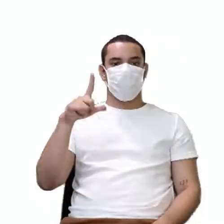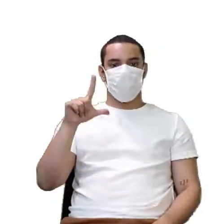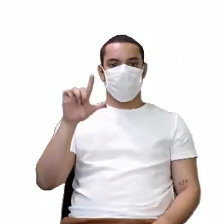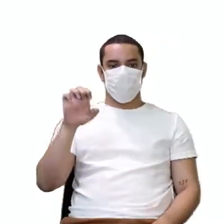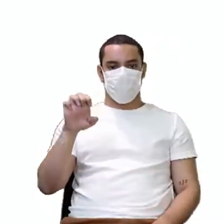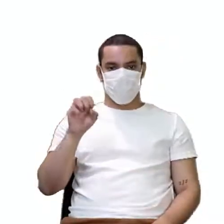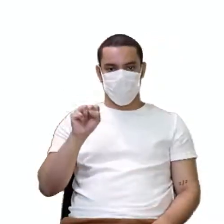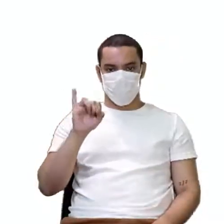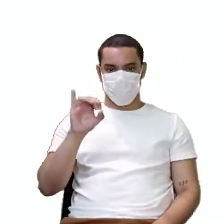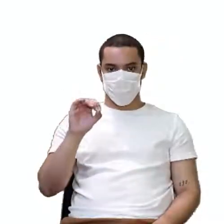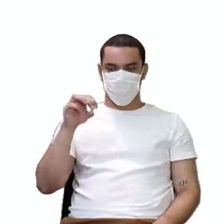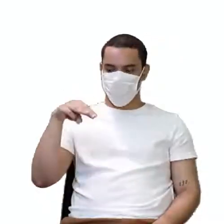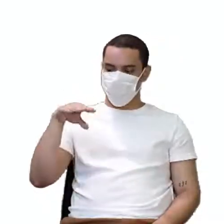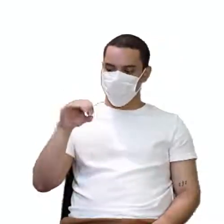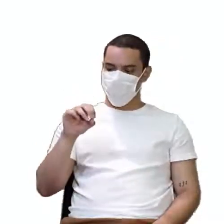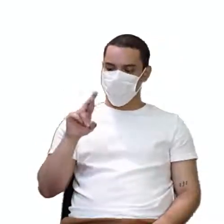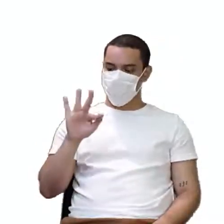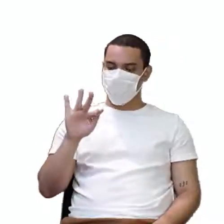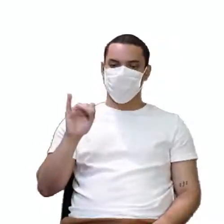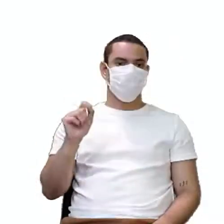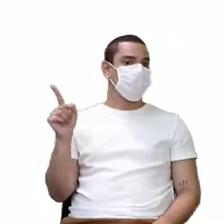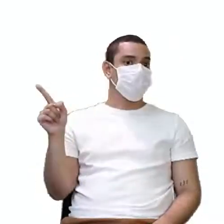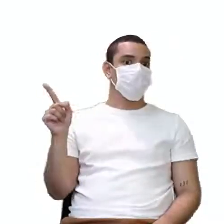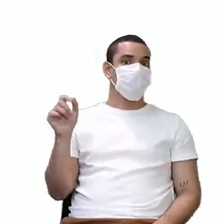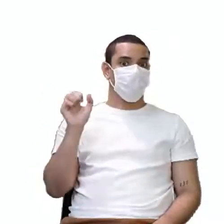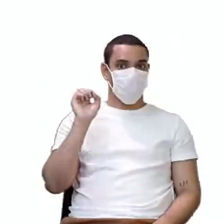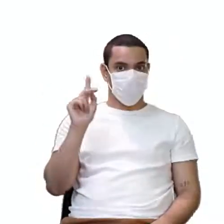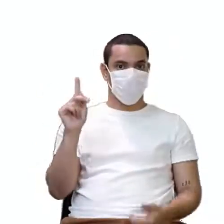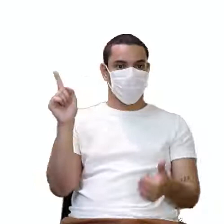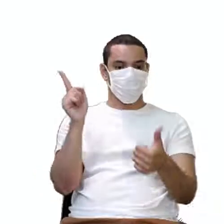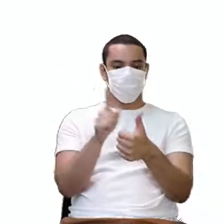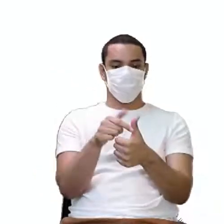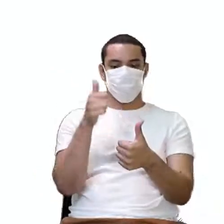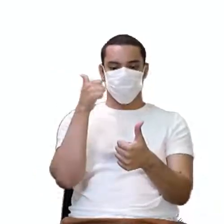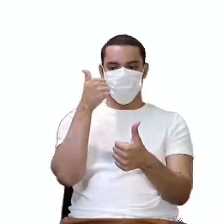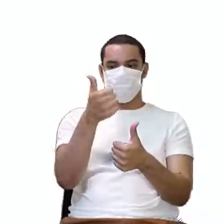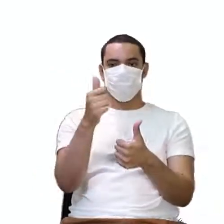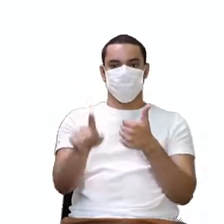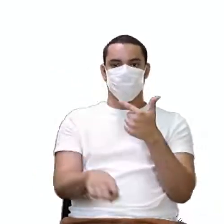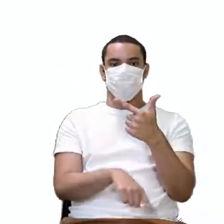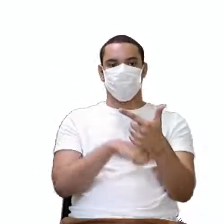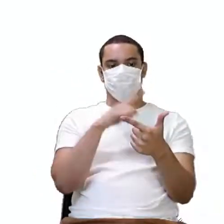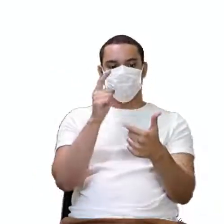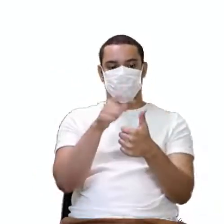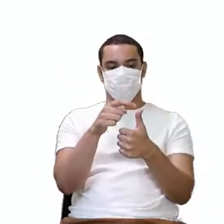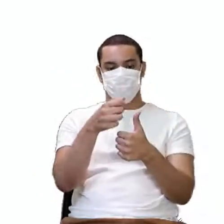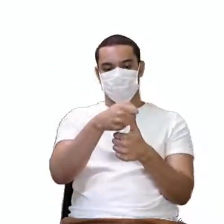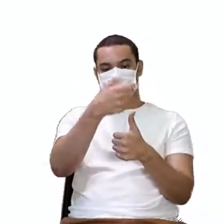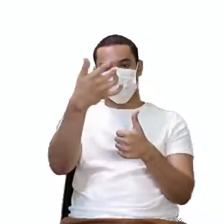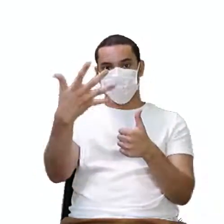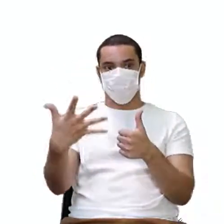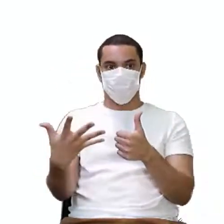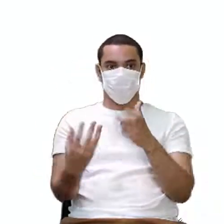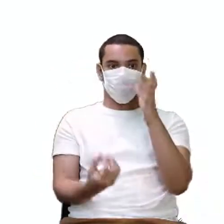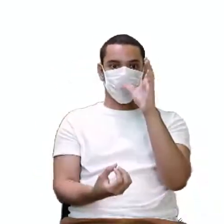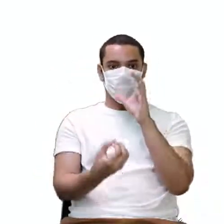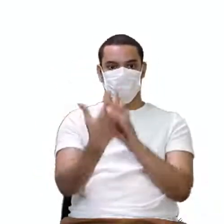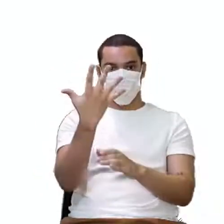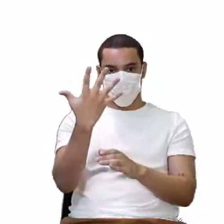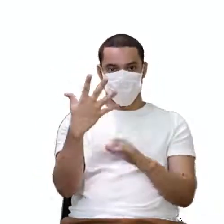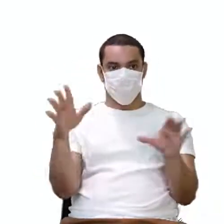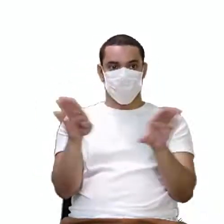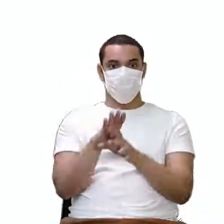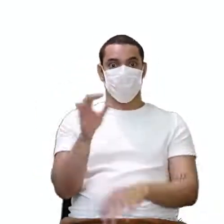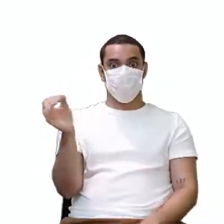Plesiomorfia. Ok, professora, até agora nós temos a apomorfia, que que são as características derivadas, podem ser uma